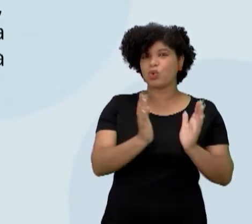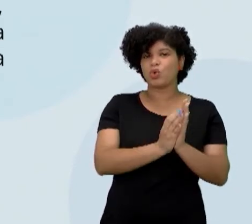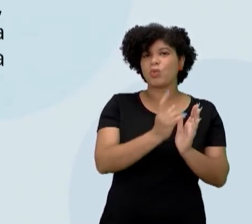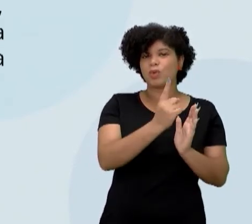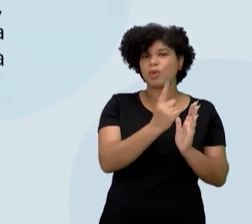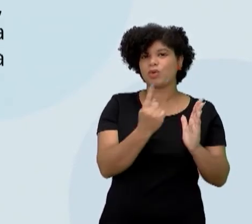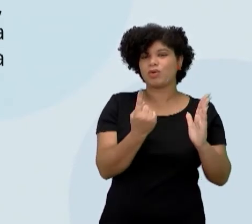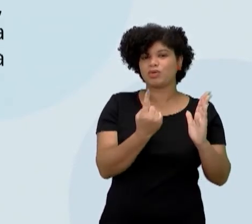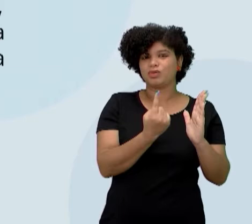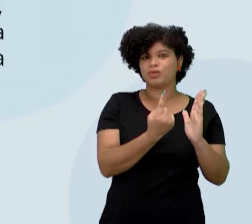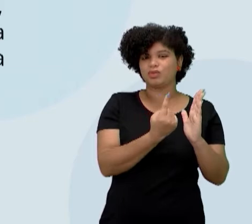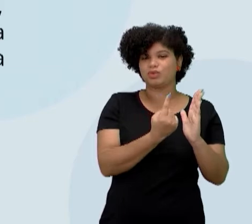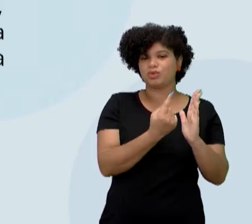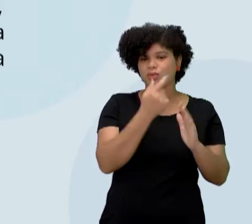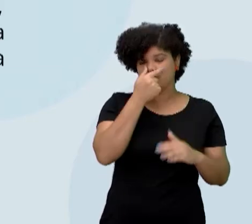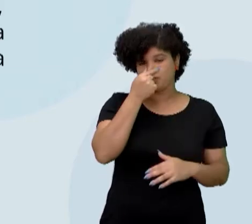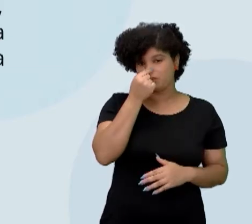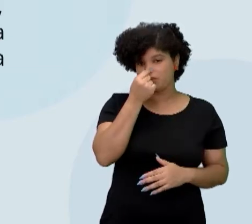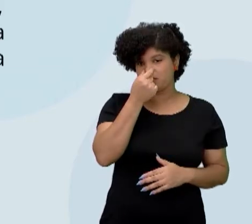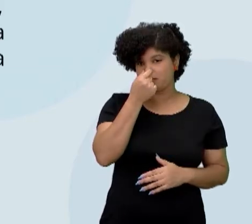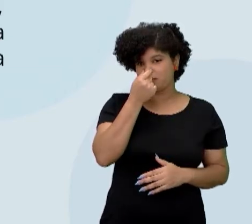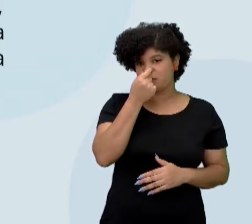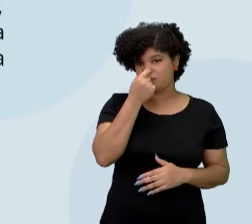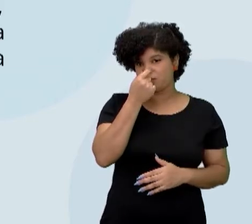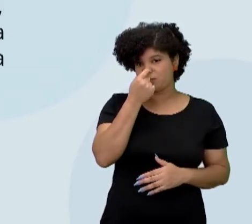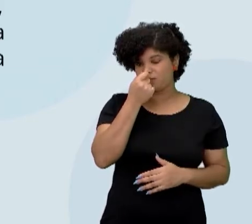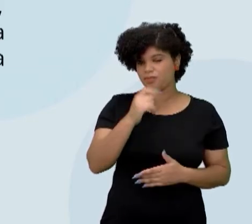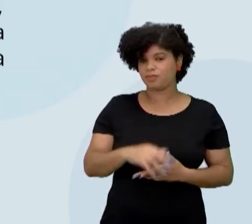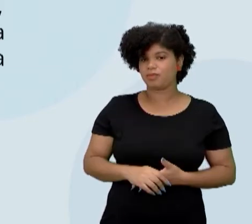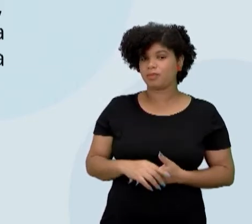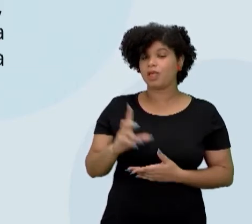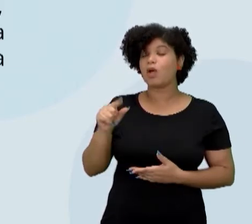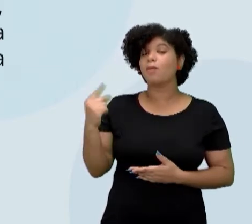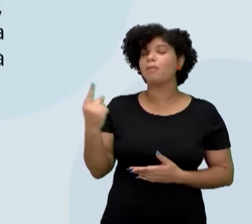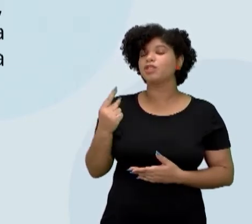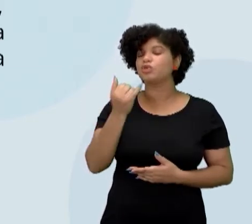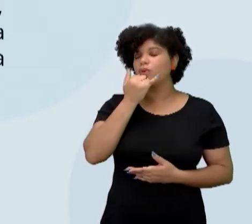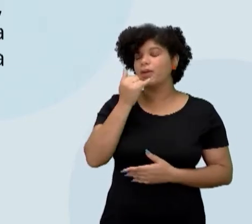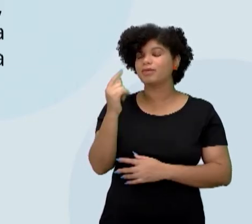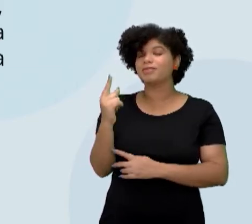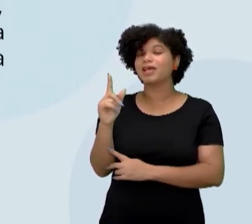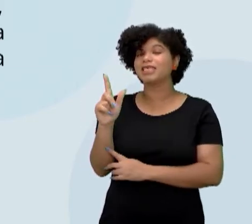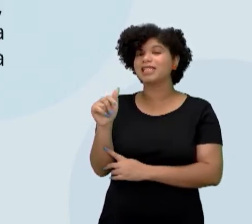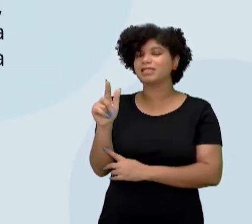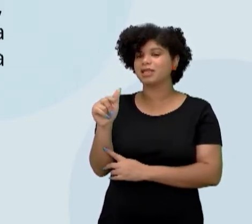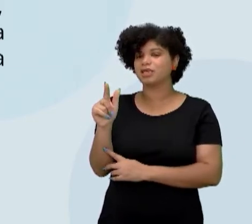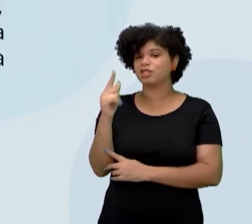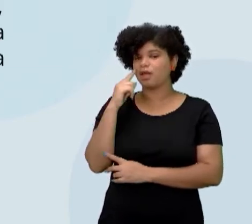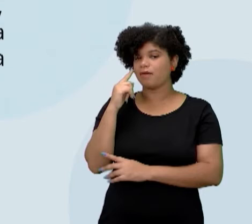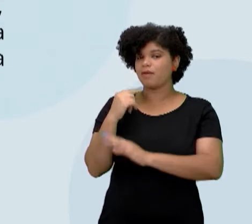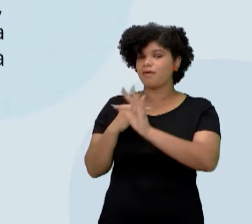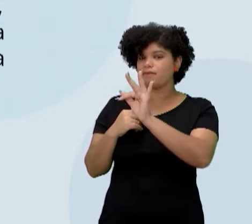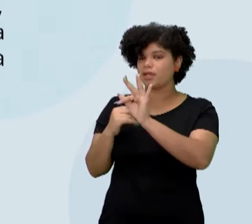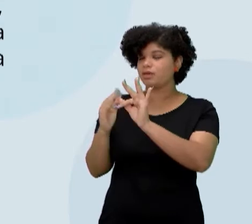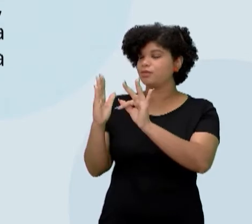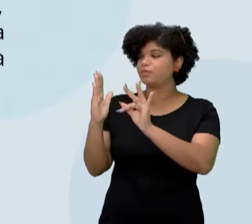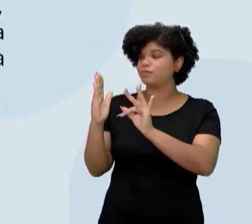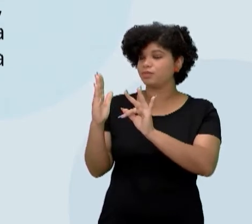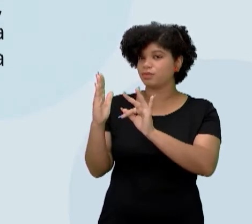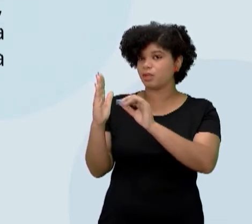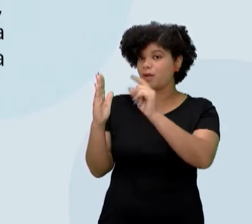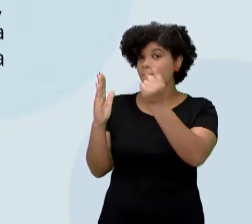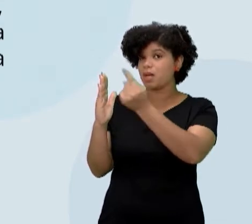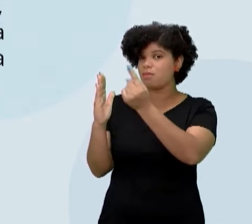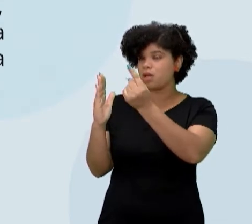próximo ali do 18, ele está no grupo 17, é o primeiro do grupo 17. O frâncio, que está lá embaixo